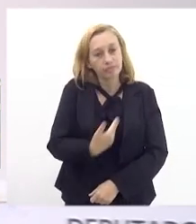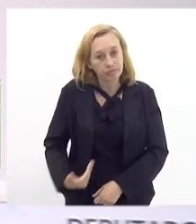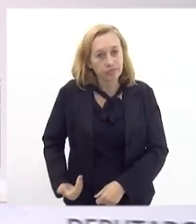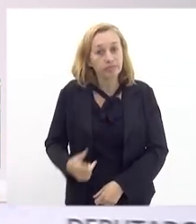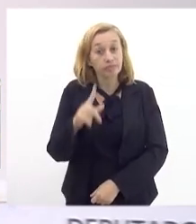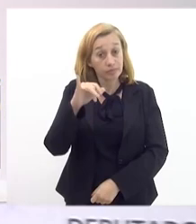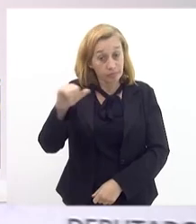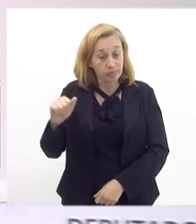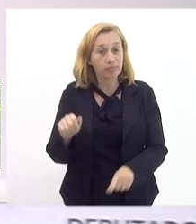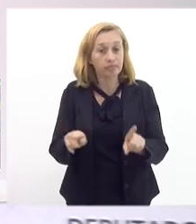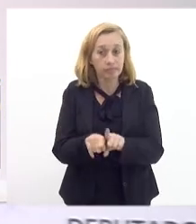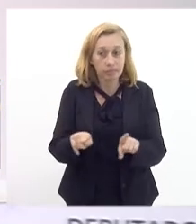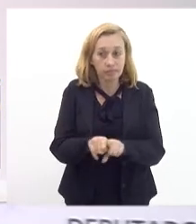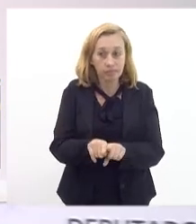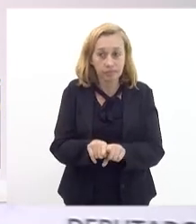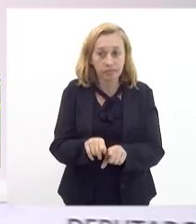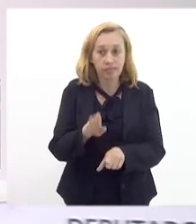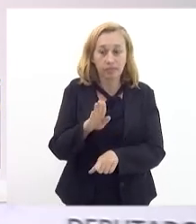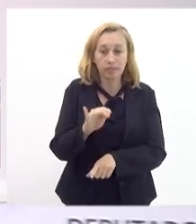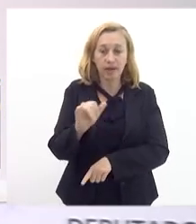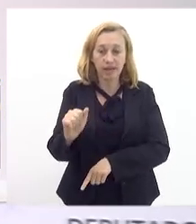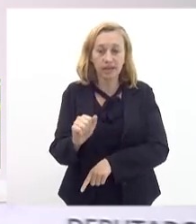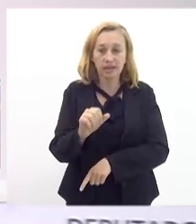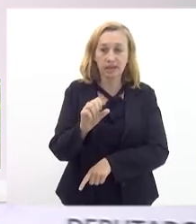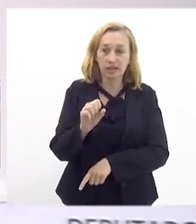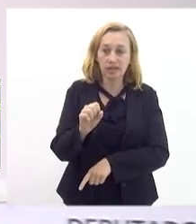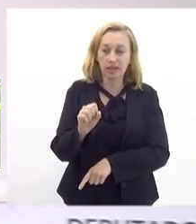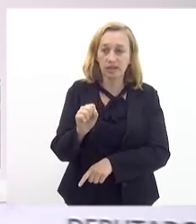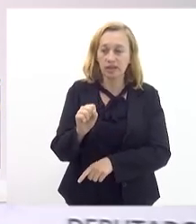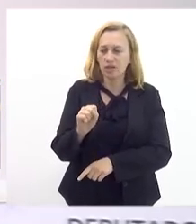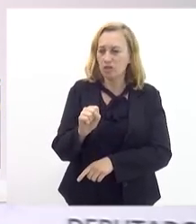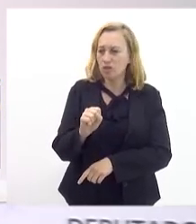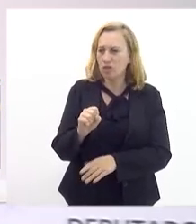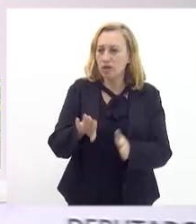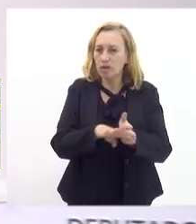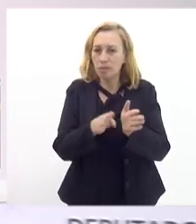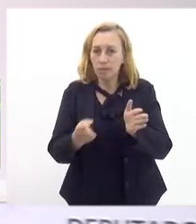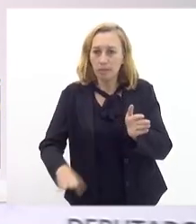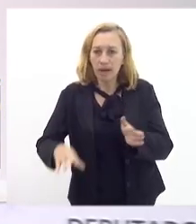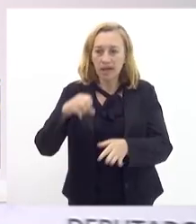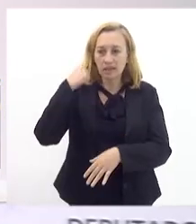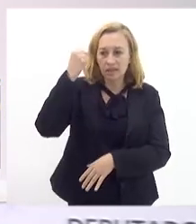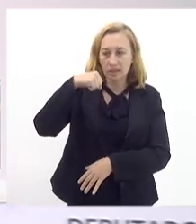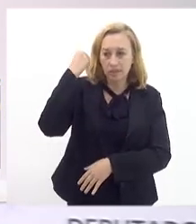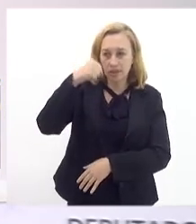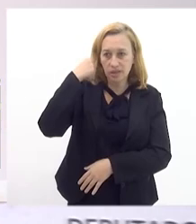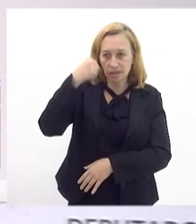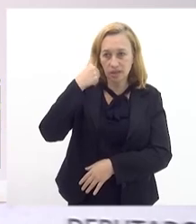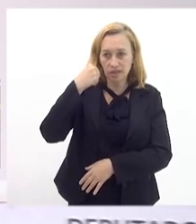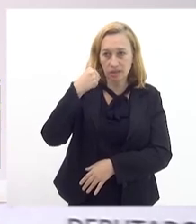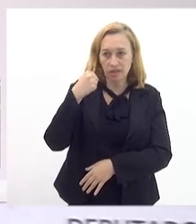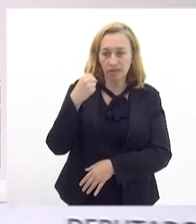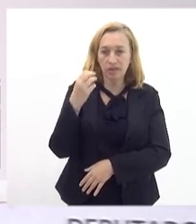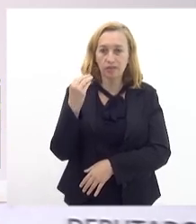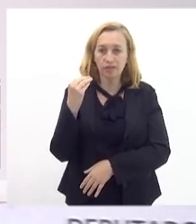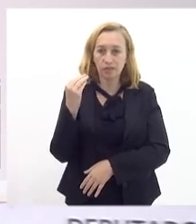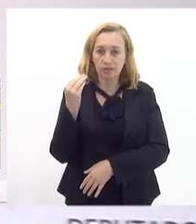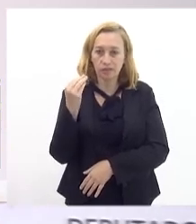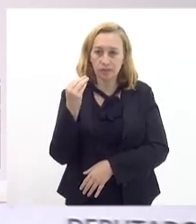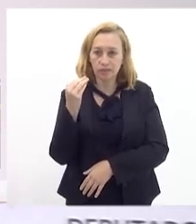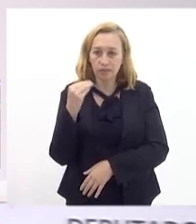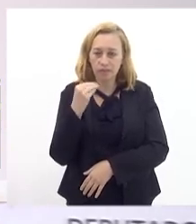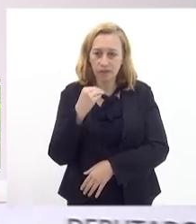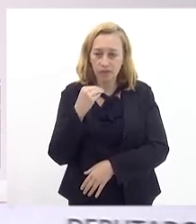sábio ideia que a Baía de Sepetiba sobre ponto de vista ambiental é uma Bahia frágil